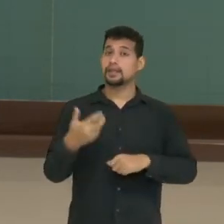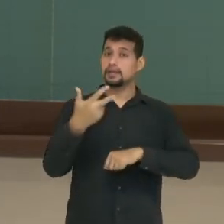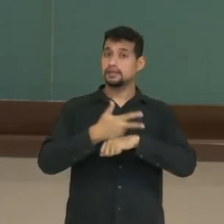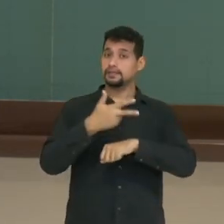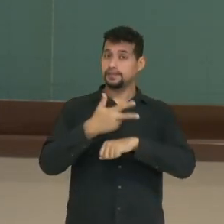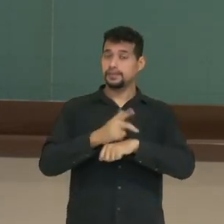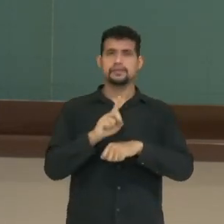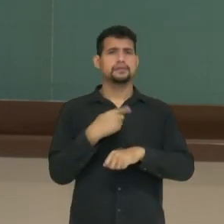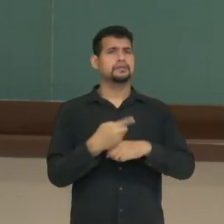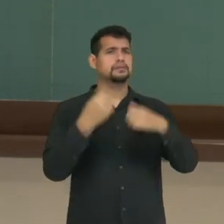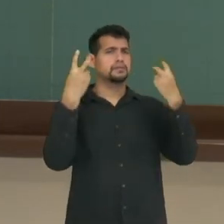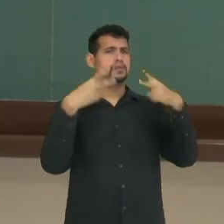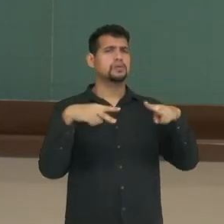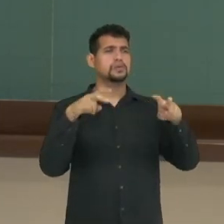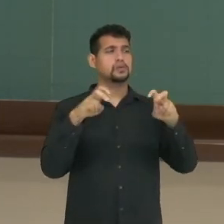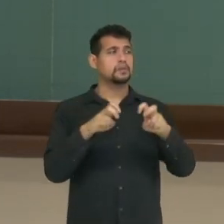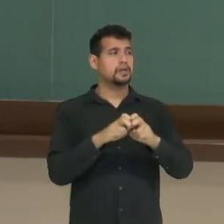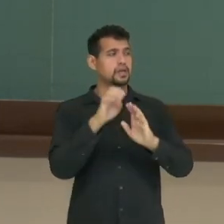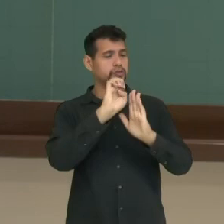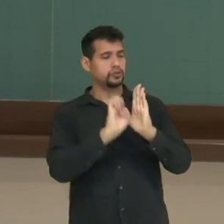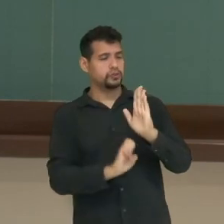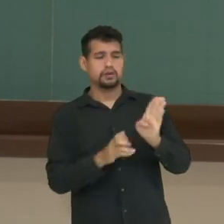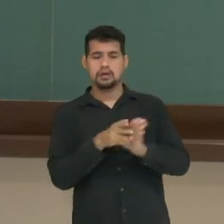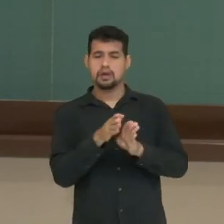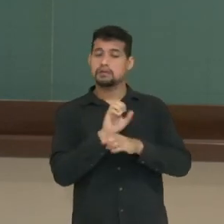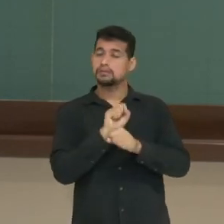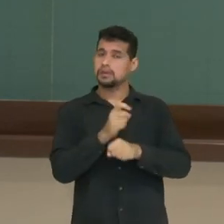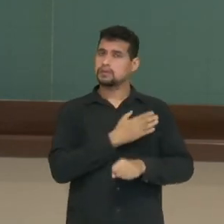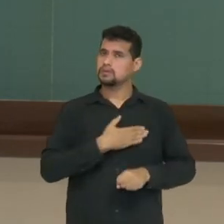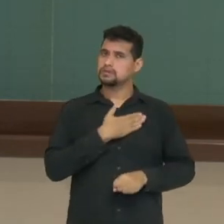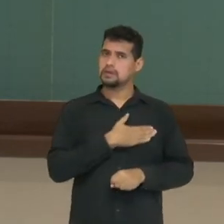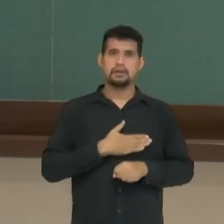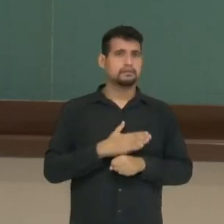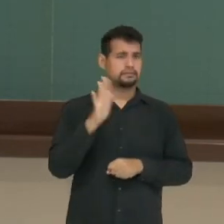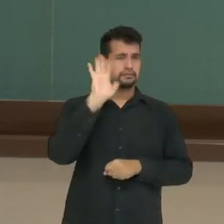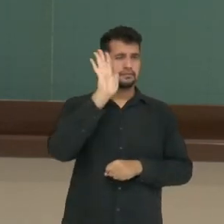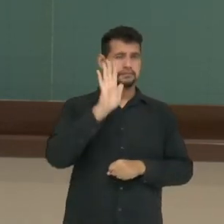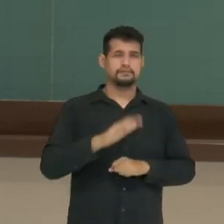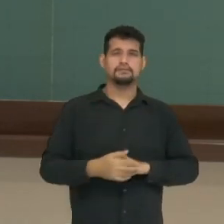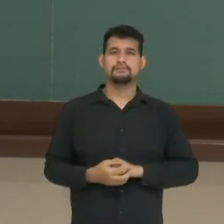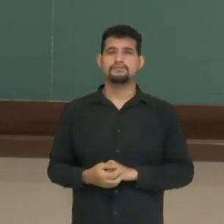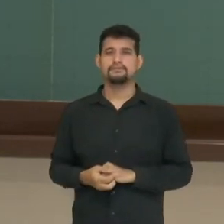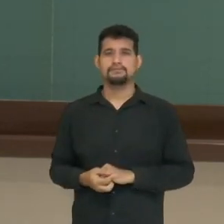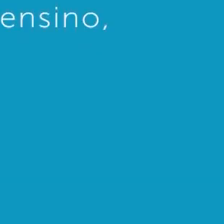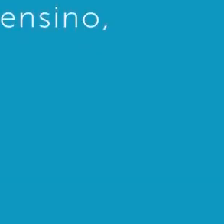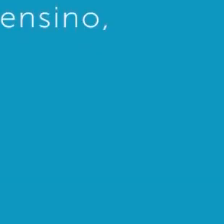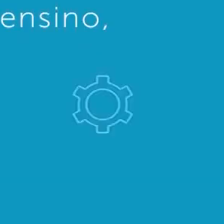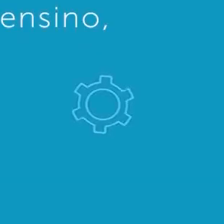falamos sobre editorial. Espero que vocês tenham gostado e até breve.